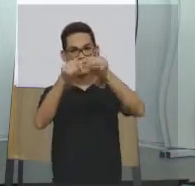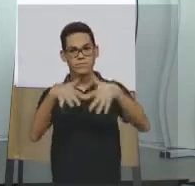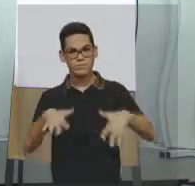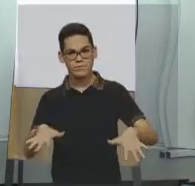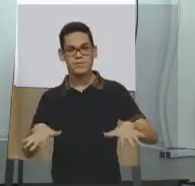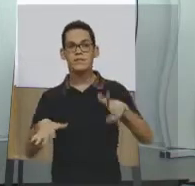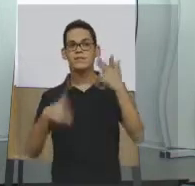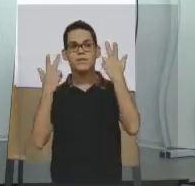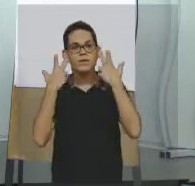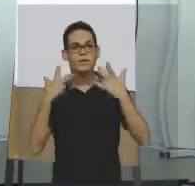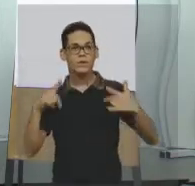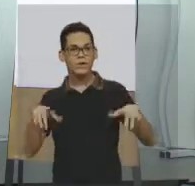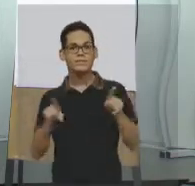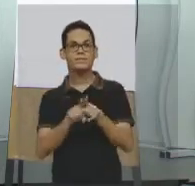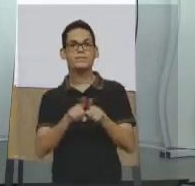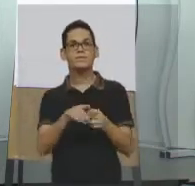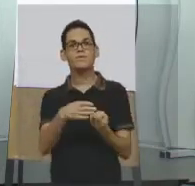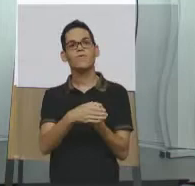todos relacionados